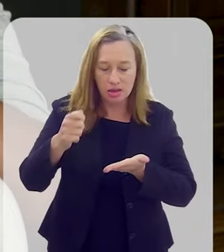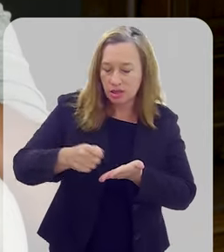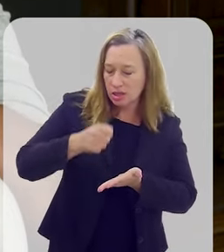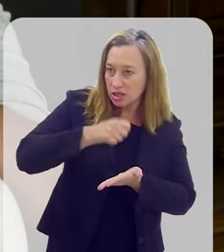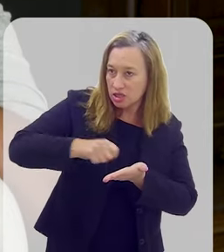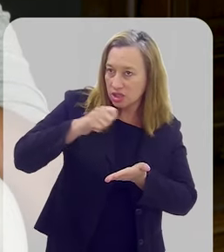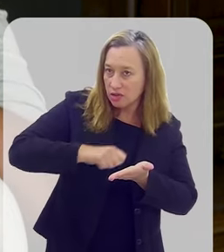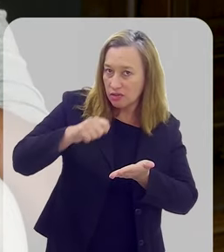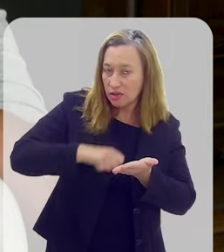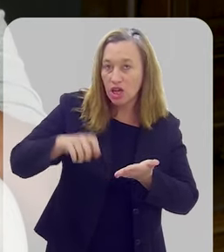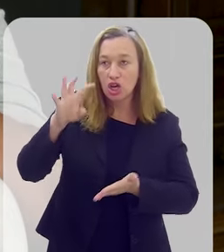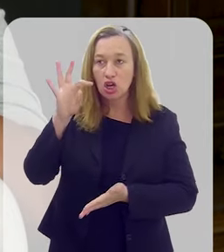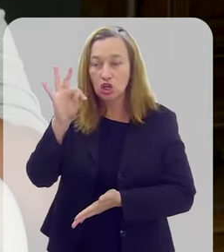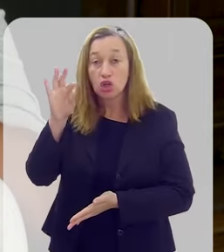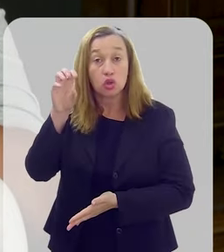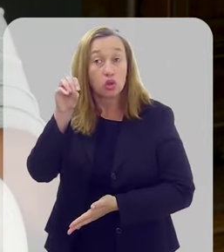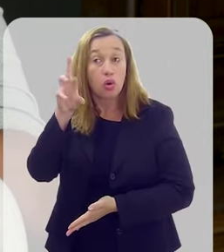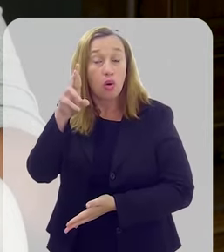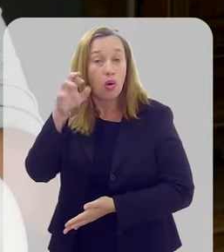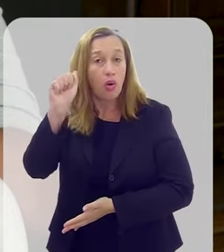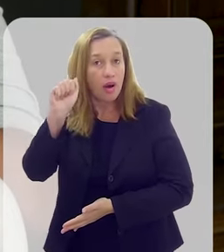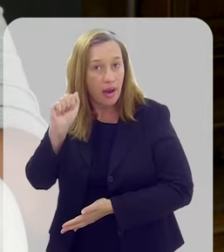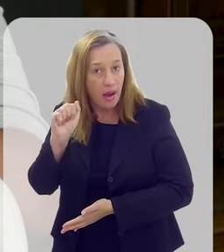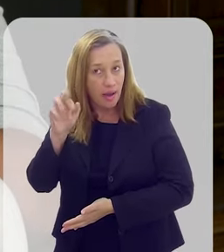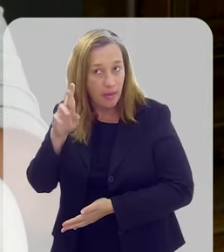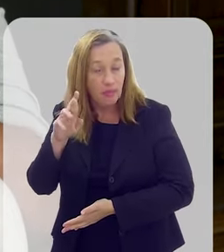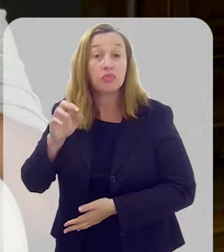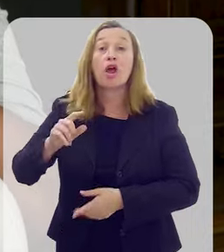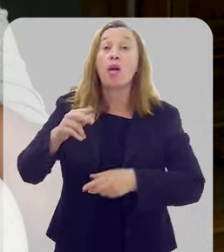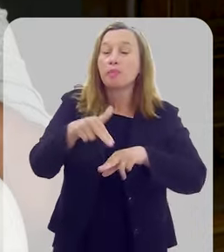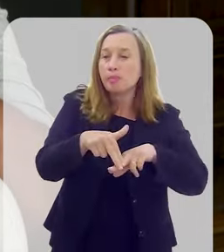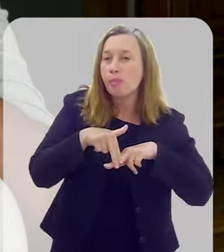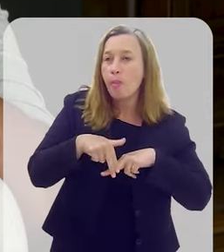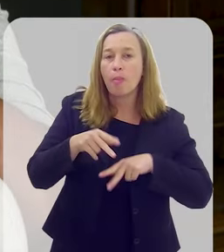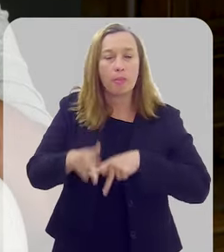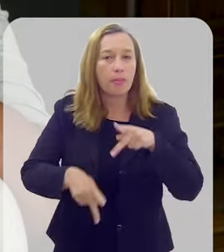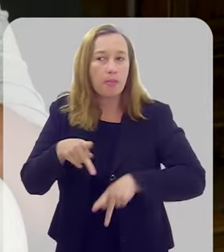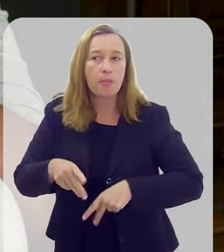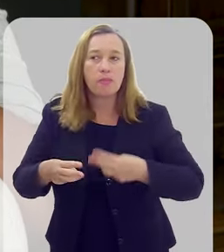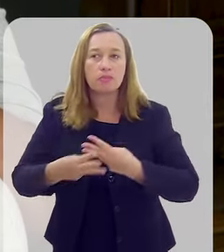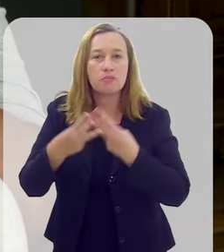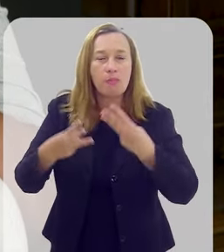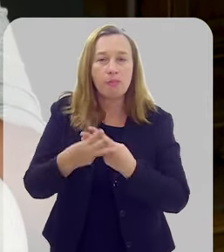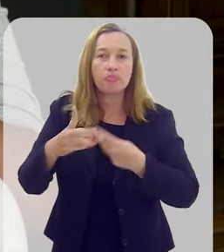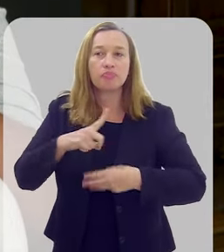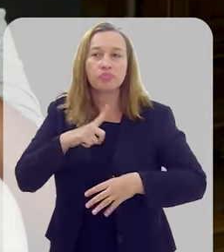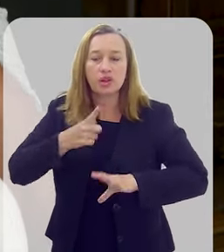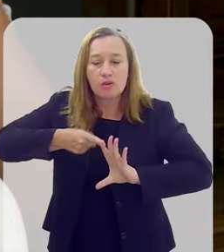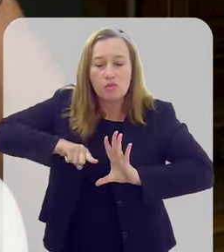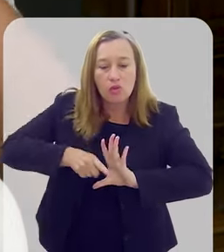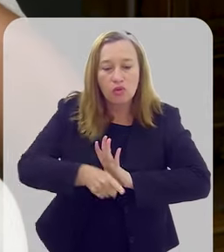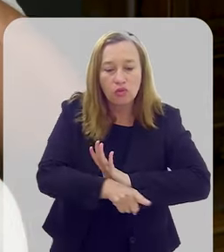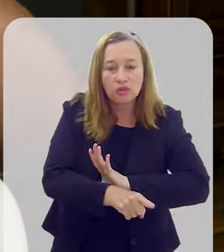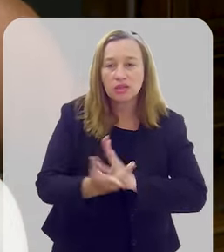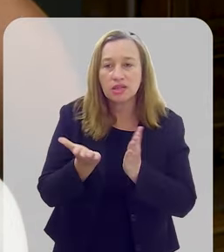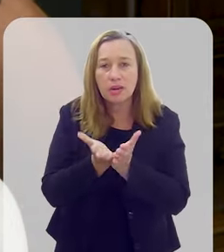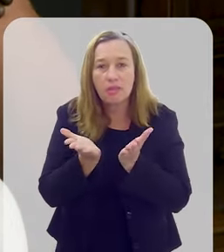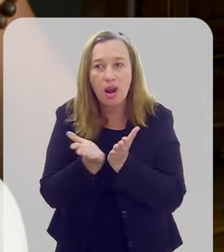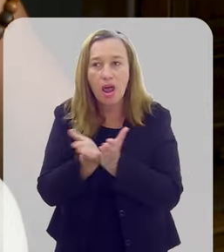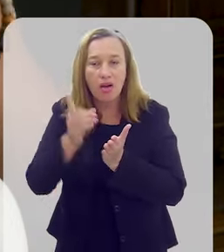ler e a escrever na Torá então é por isso que o judeu tem toda essa